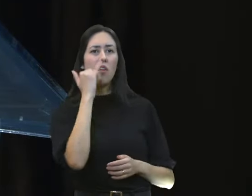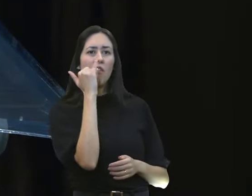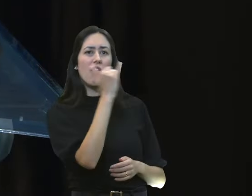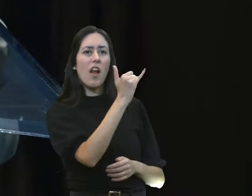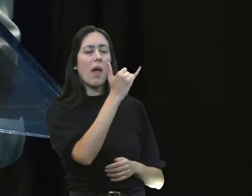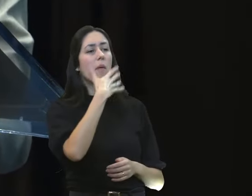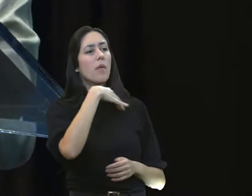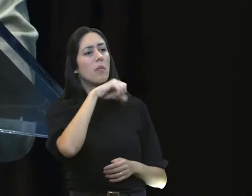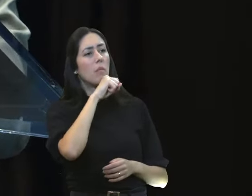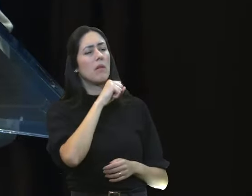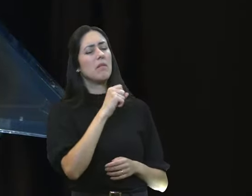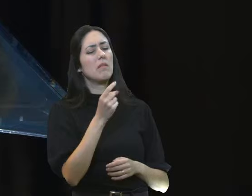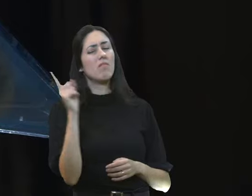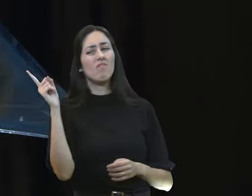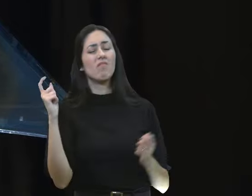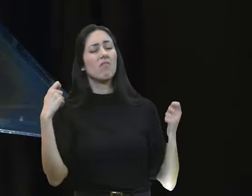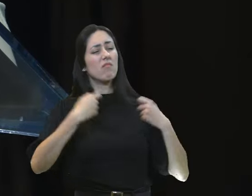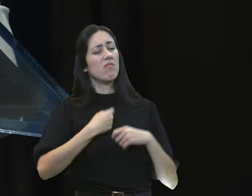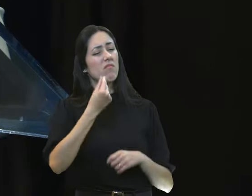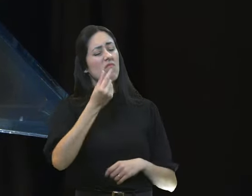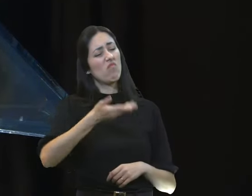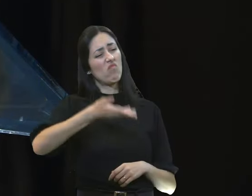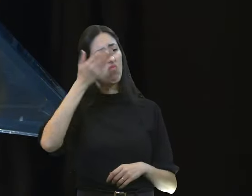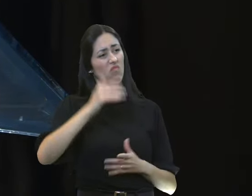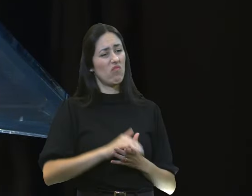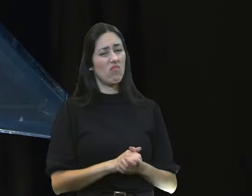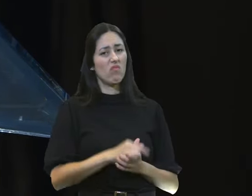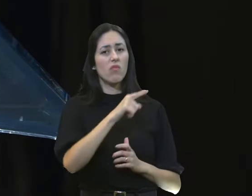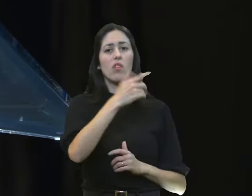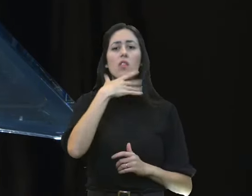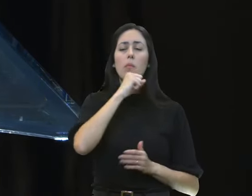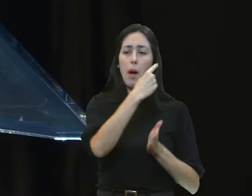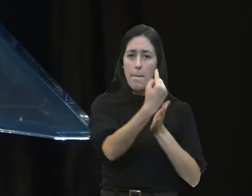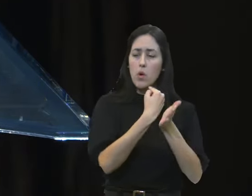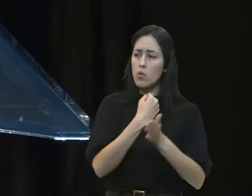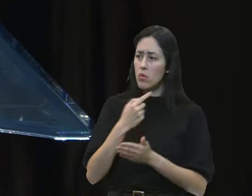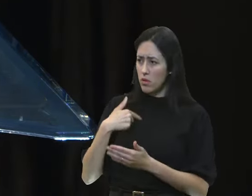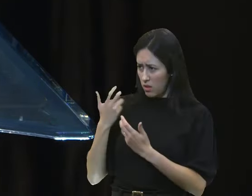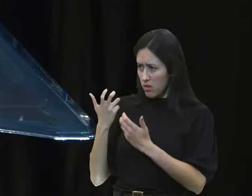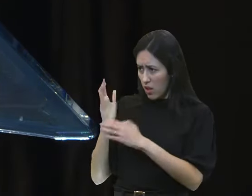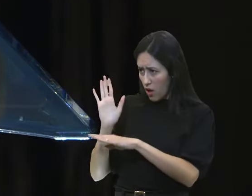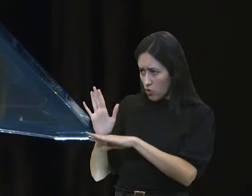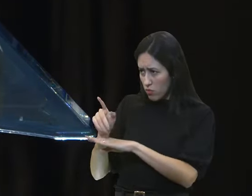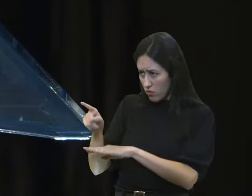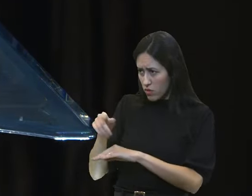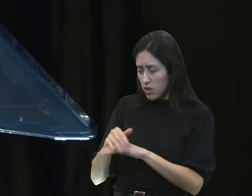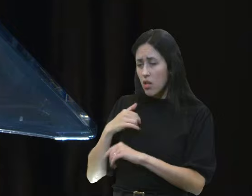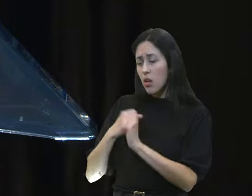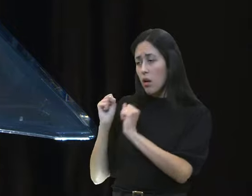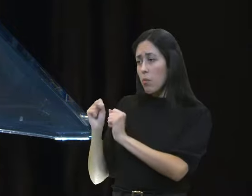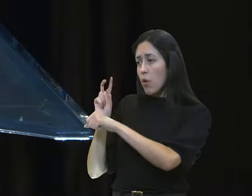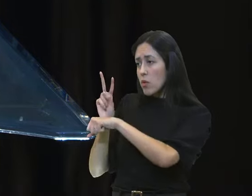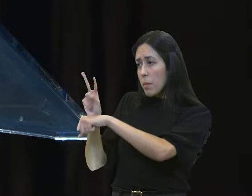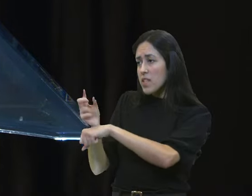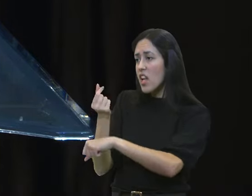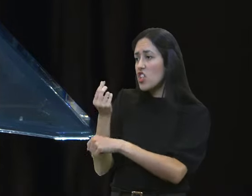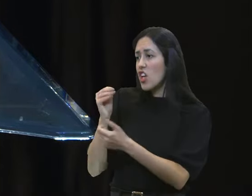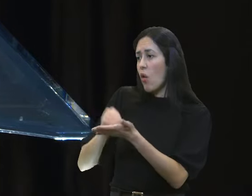preço. Ele falou, filho, você quer que eu te ajude? Eu posso te emprestar o dinheiro que